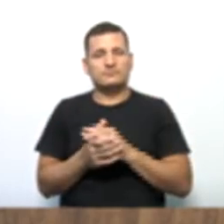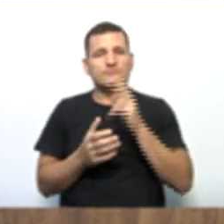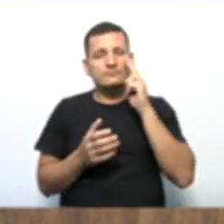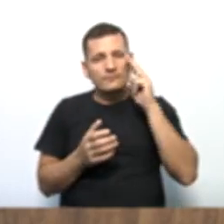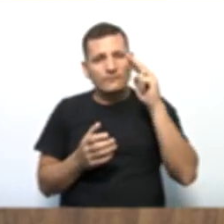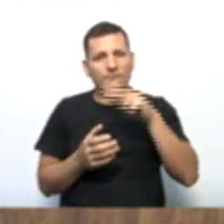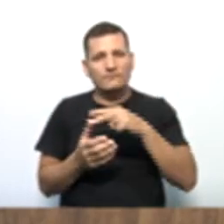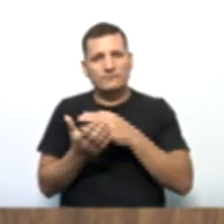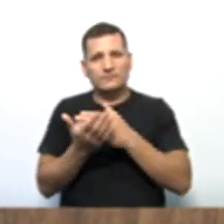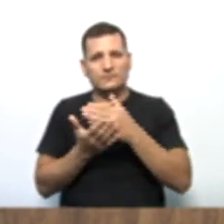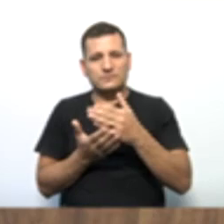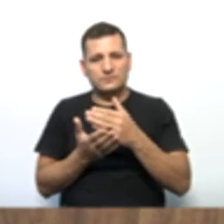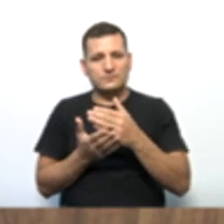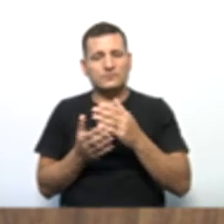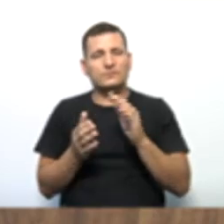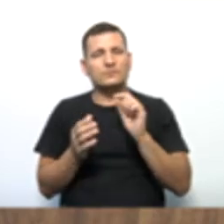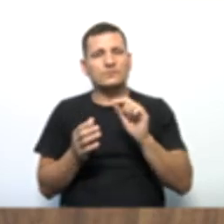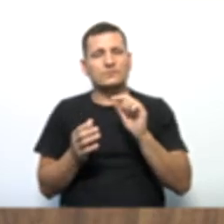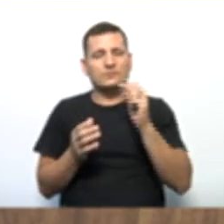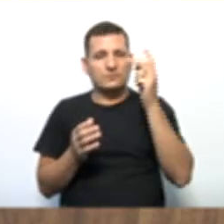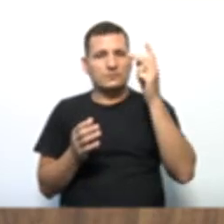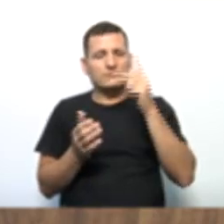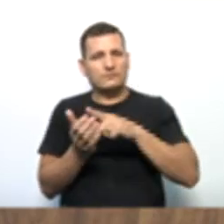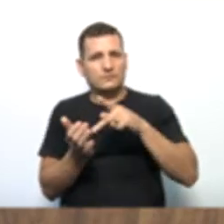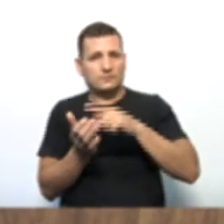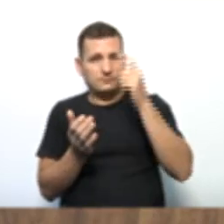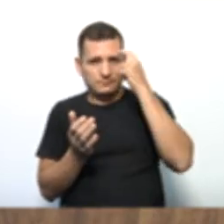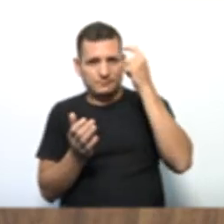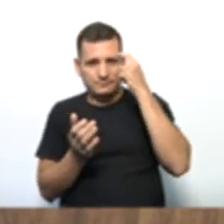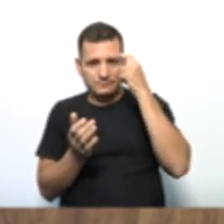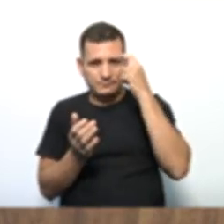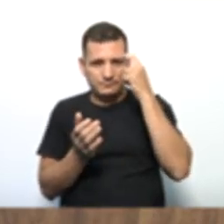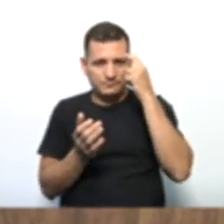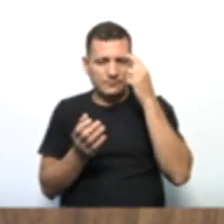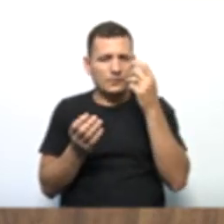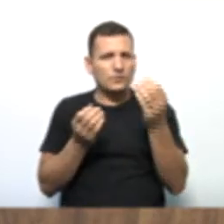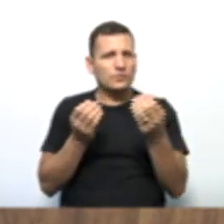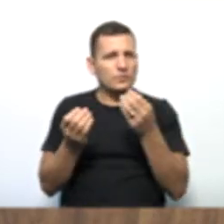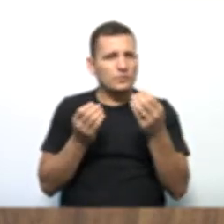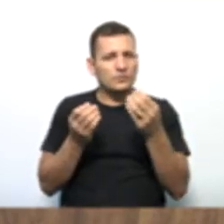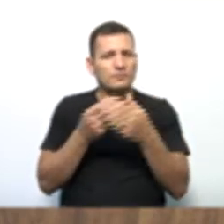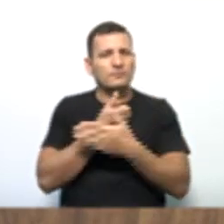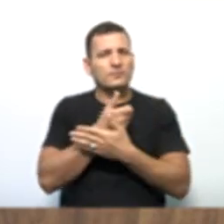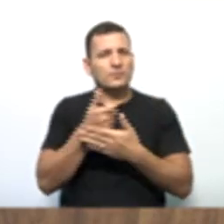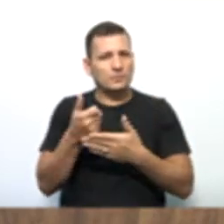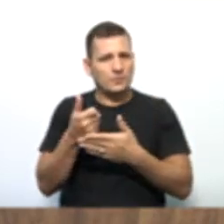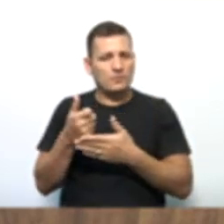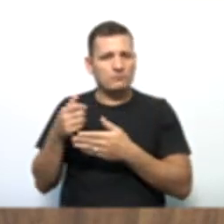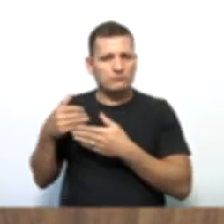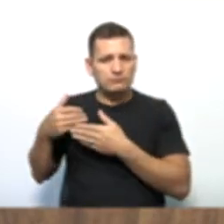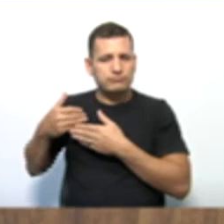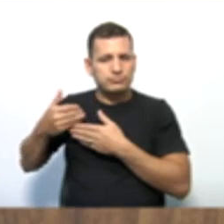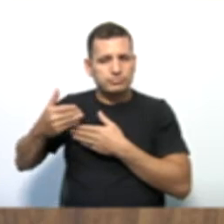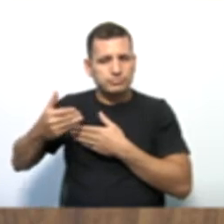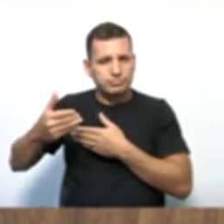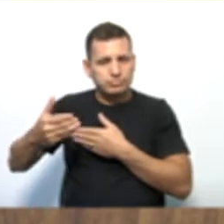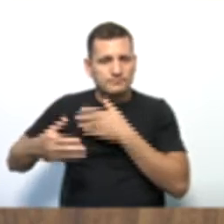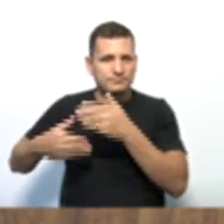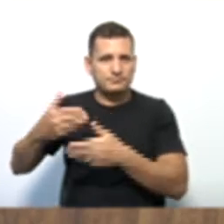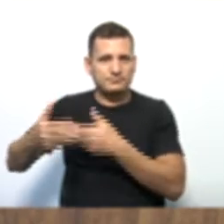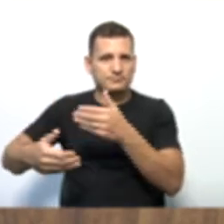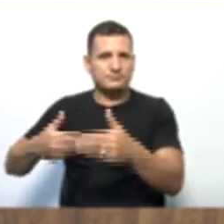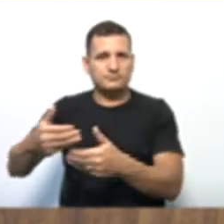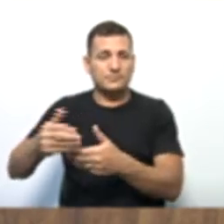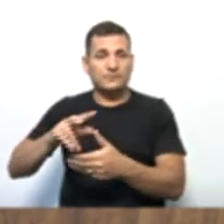a gente, na verdade, né, está pensando o quê? Professor, como que fica, então, a moral ao longo do tempo, né? Ela vai se modificando, ela vai